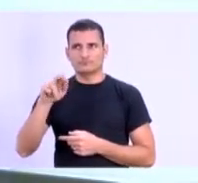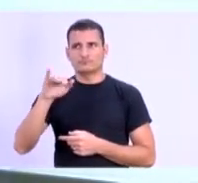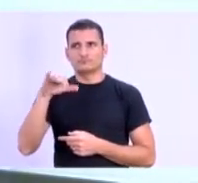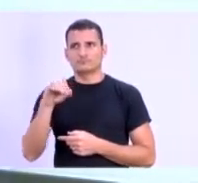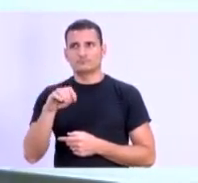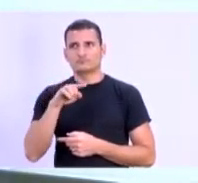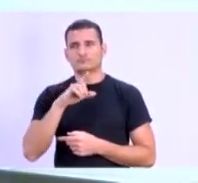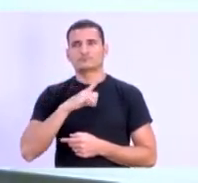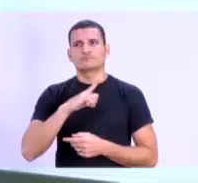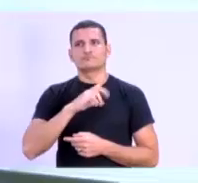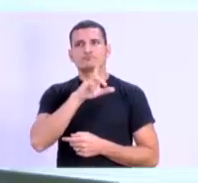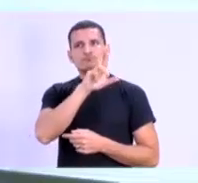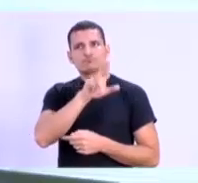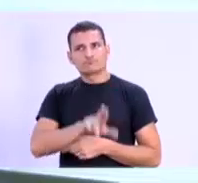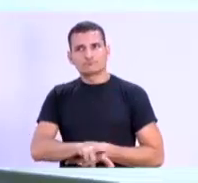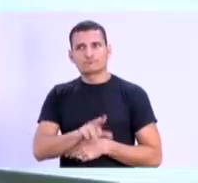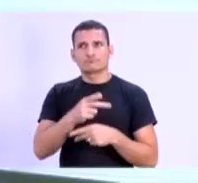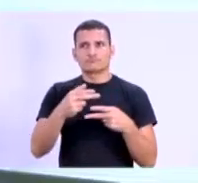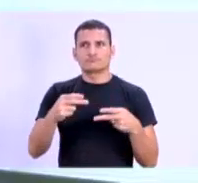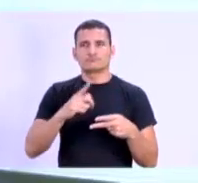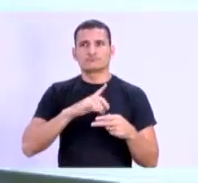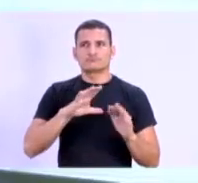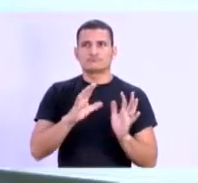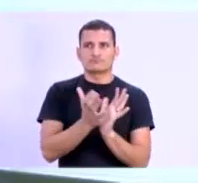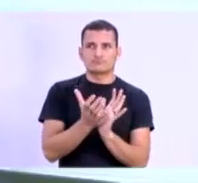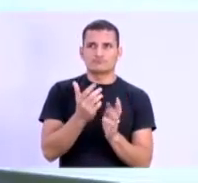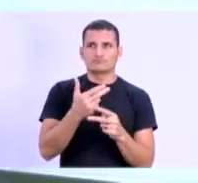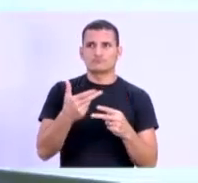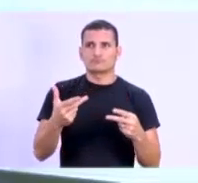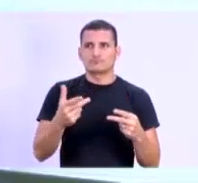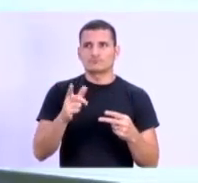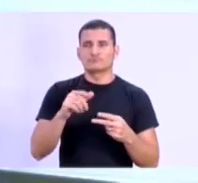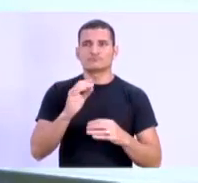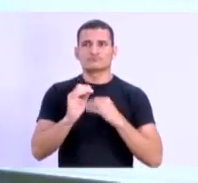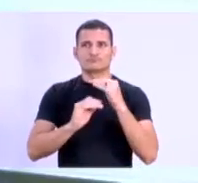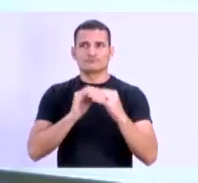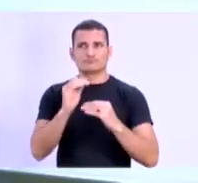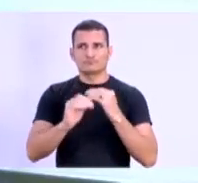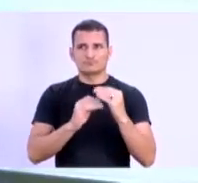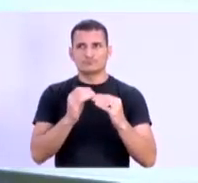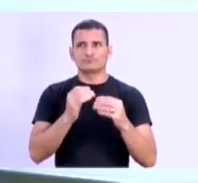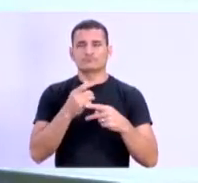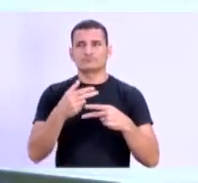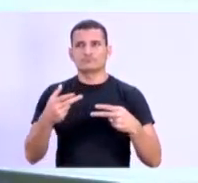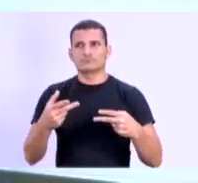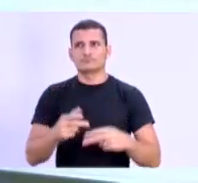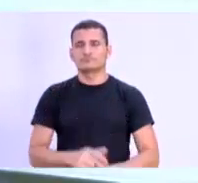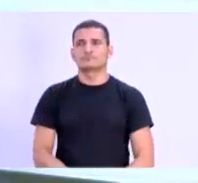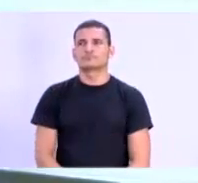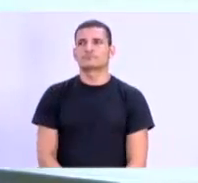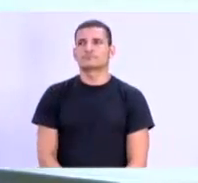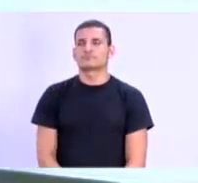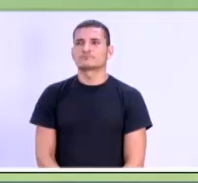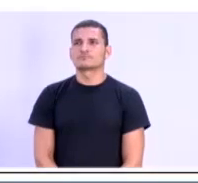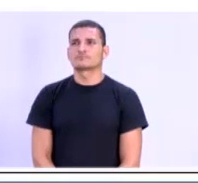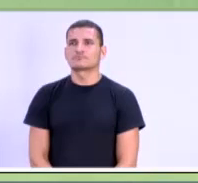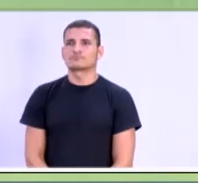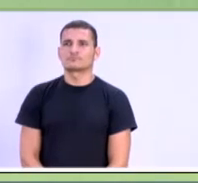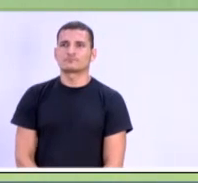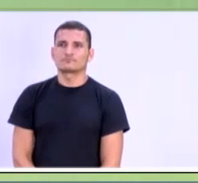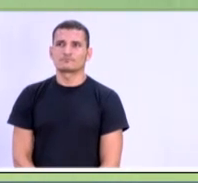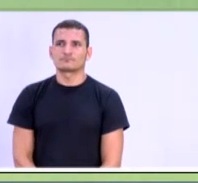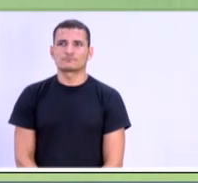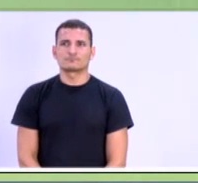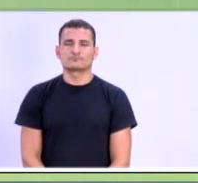ali eu tenho vários objetos, eu tenho uma coleção de objetos, é um banco de dados de objetos, né? A melhor maneira de trabalhar